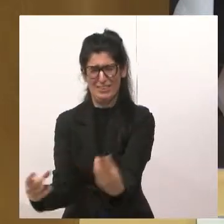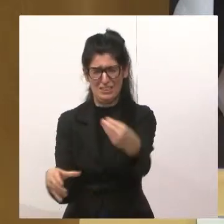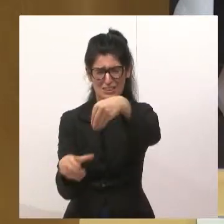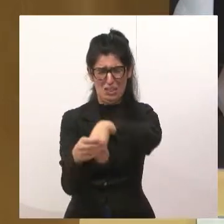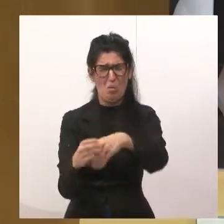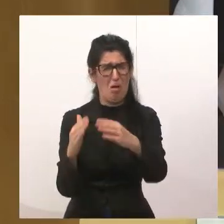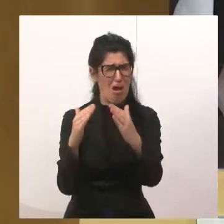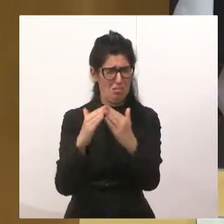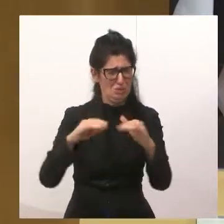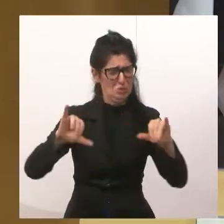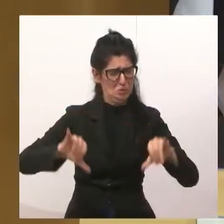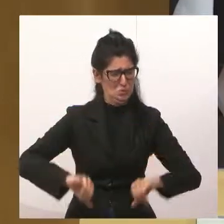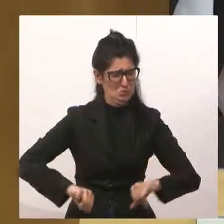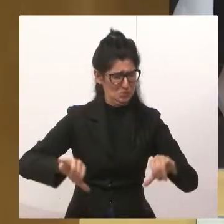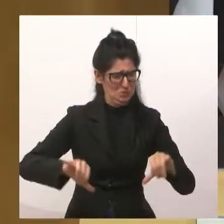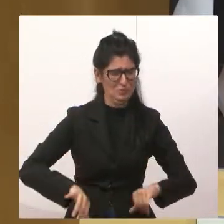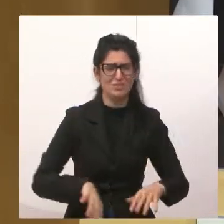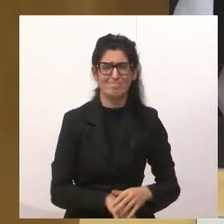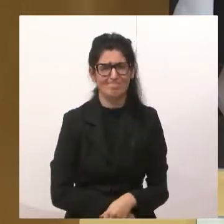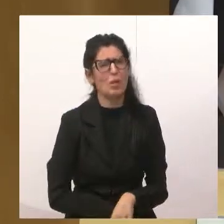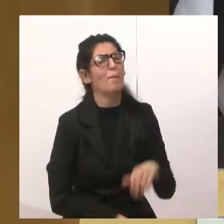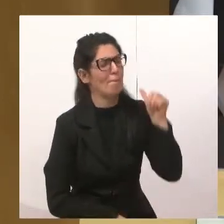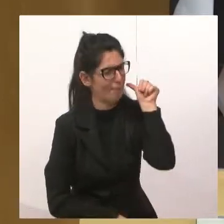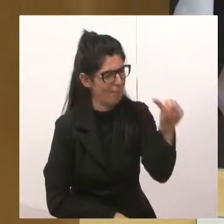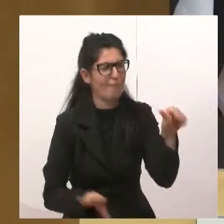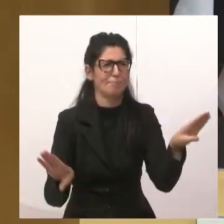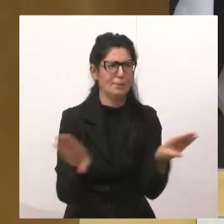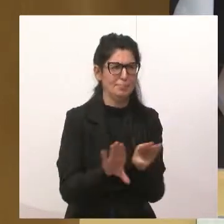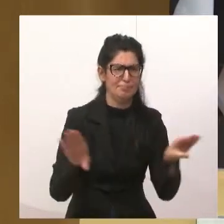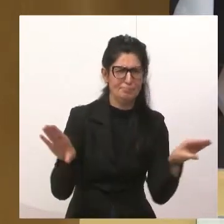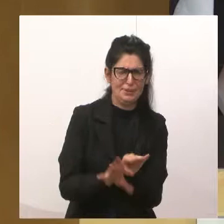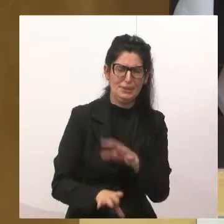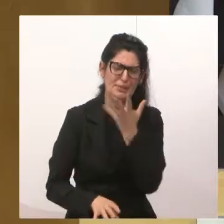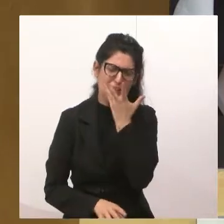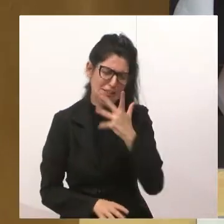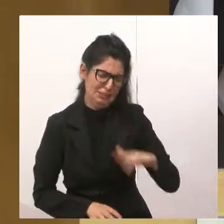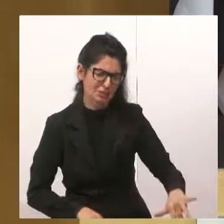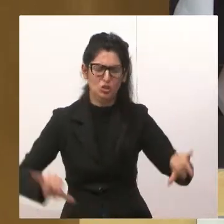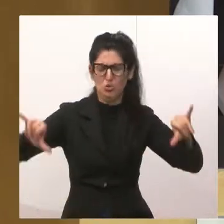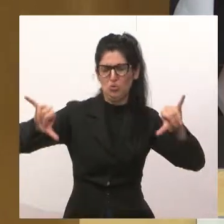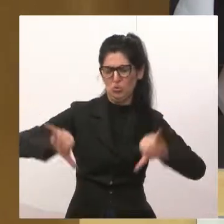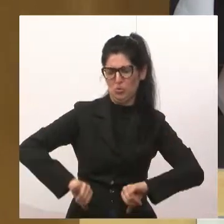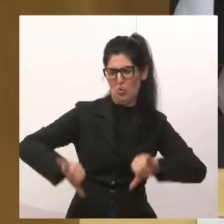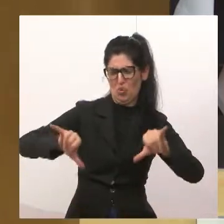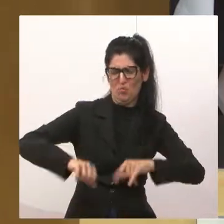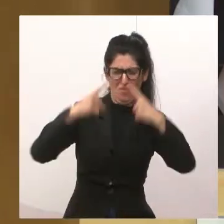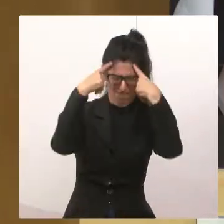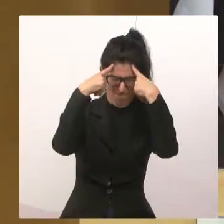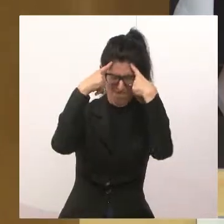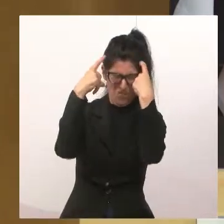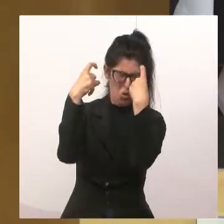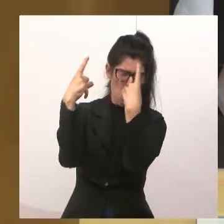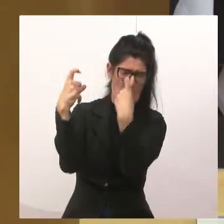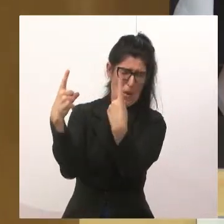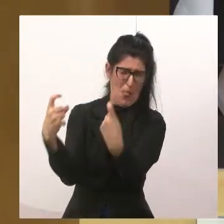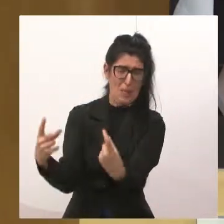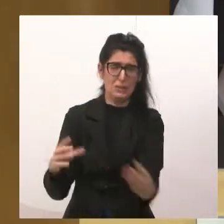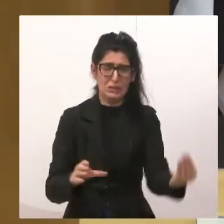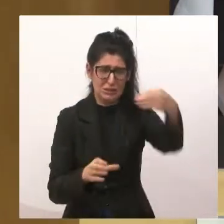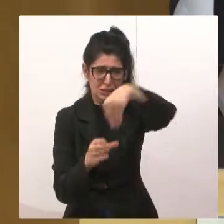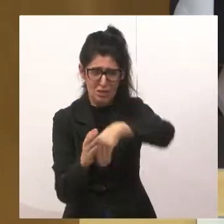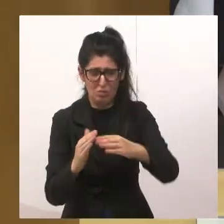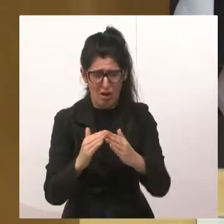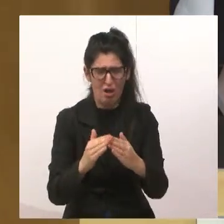qual e como as mulheres, as crianças sofrem violência doméstica, e muitos deles